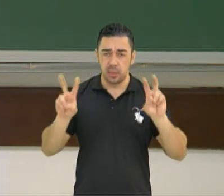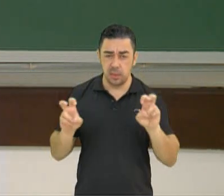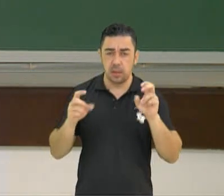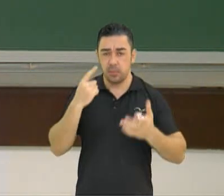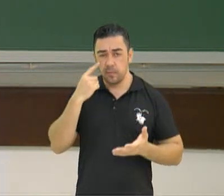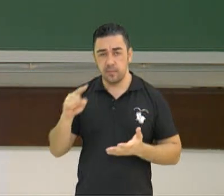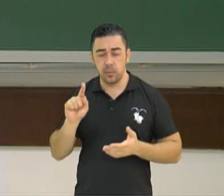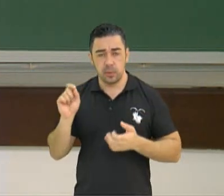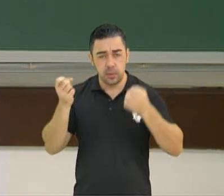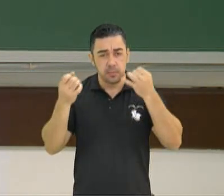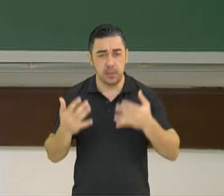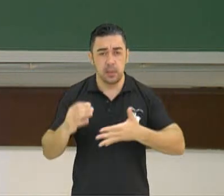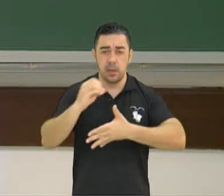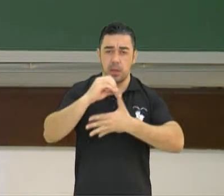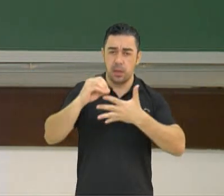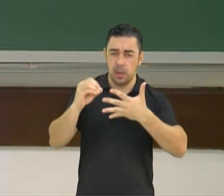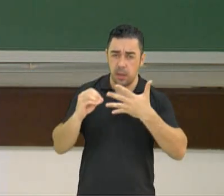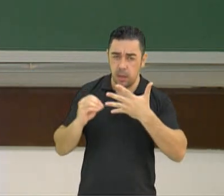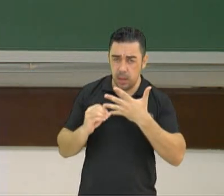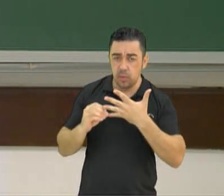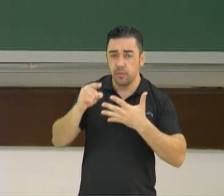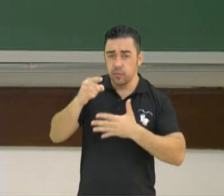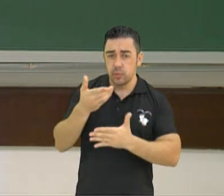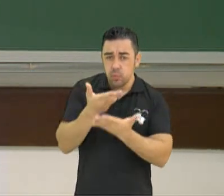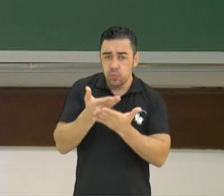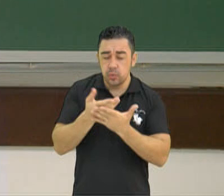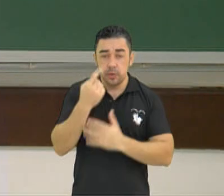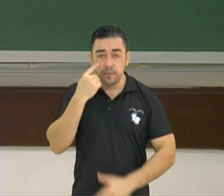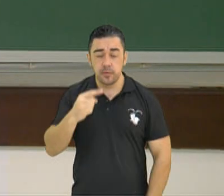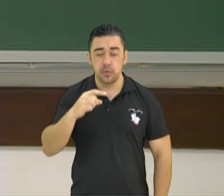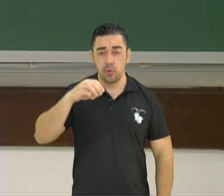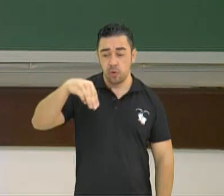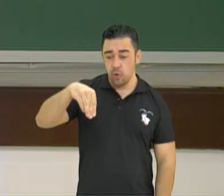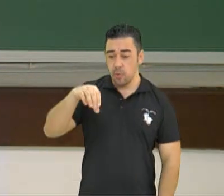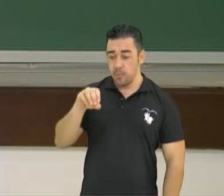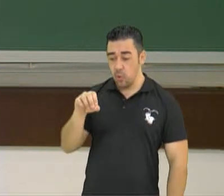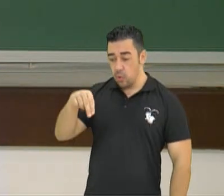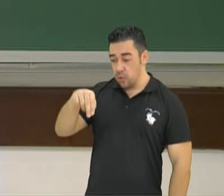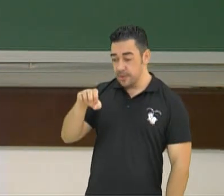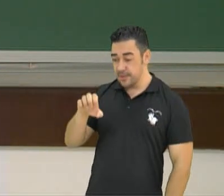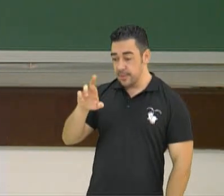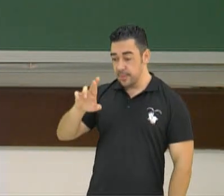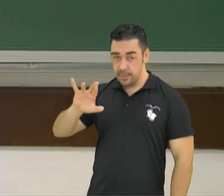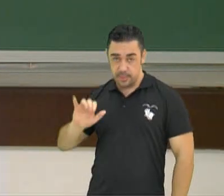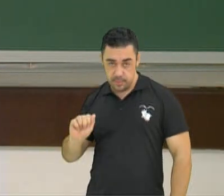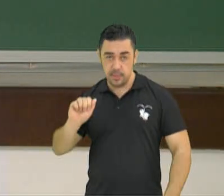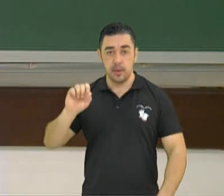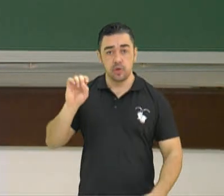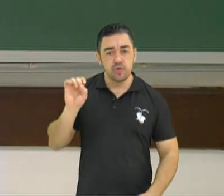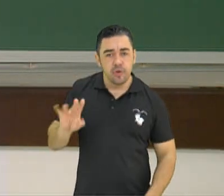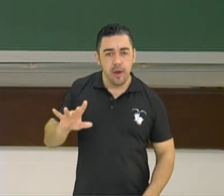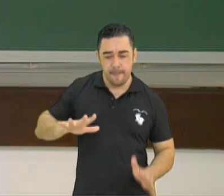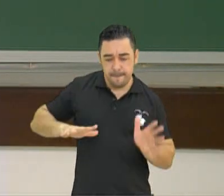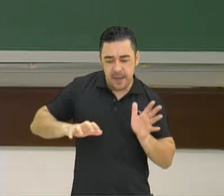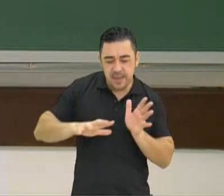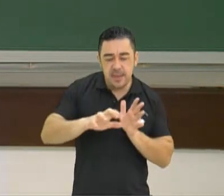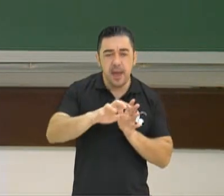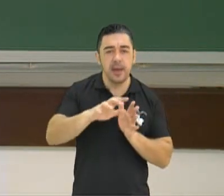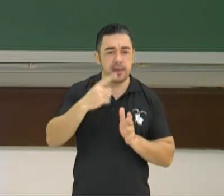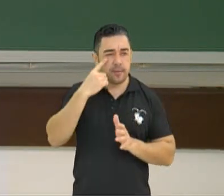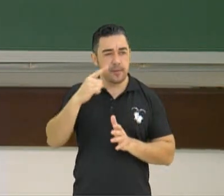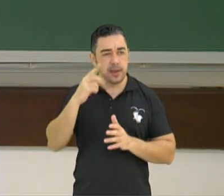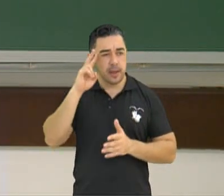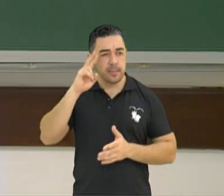falou de reinos, né? Então, vocês estudaram lá os reinos, vocês viram o reino Monera, que falava só de bactéria. Hoje a gente vai relembrar um pouquinho de cada